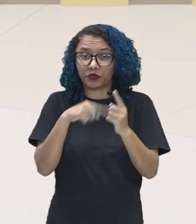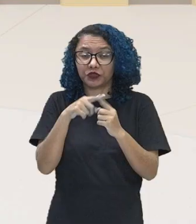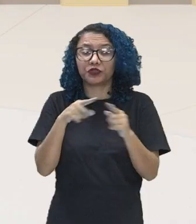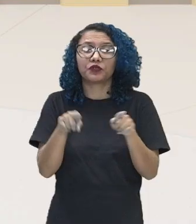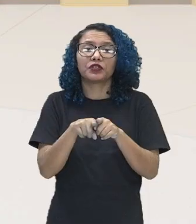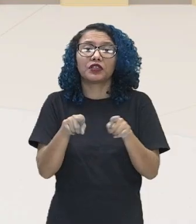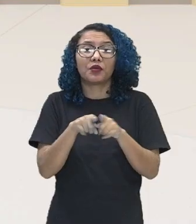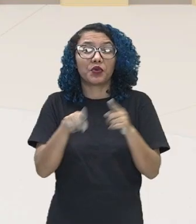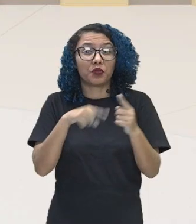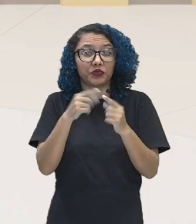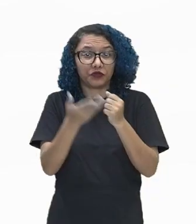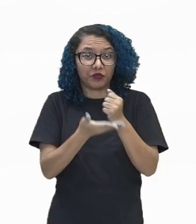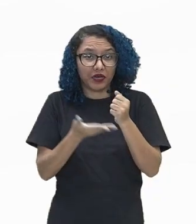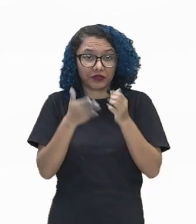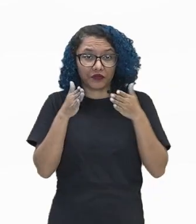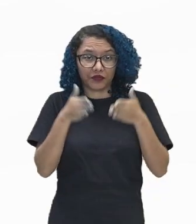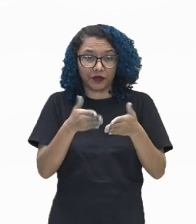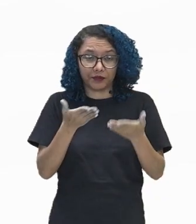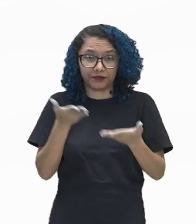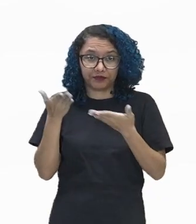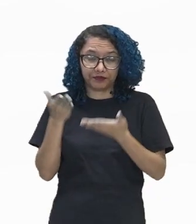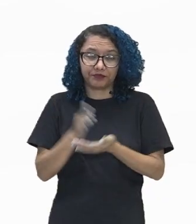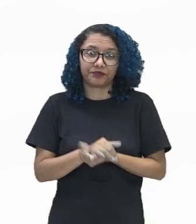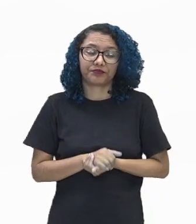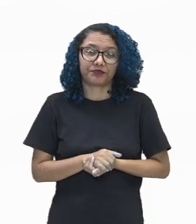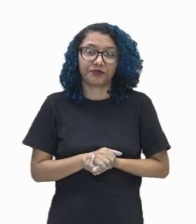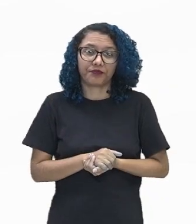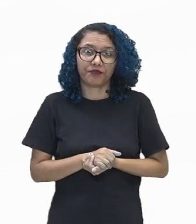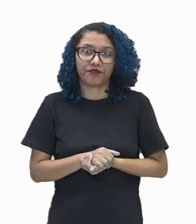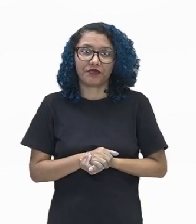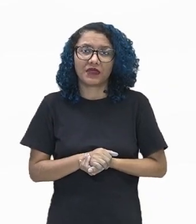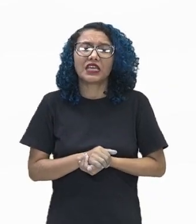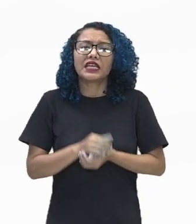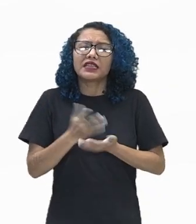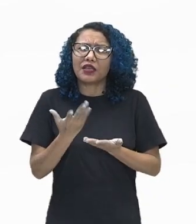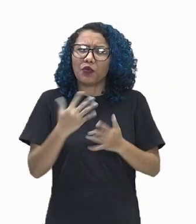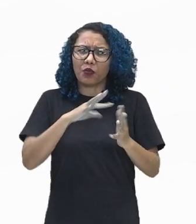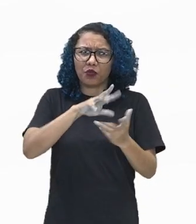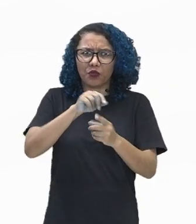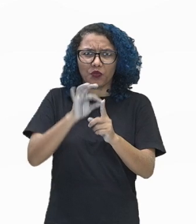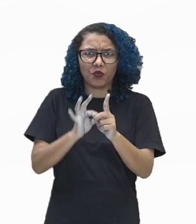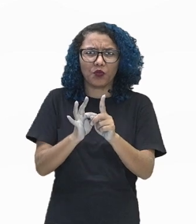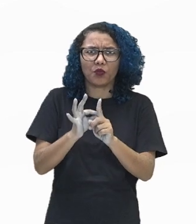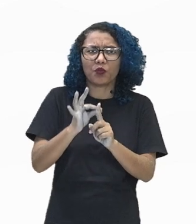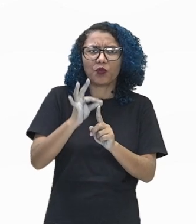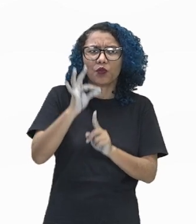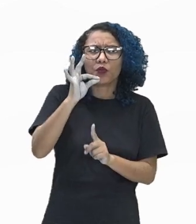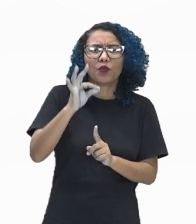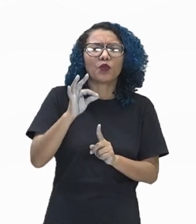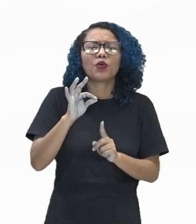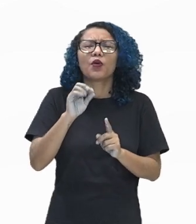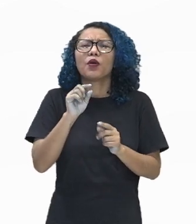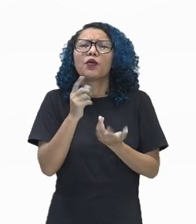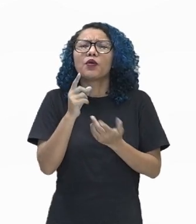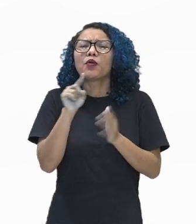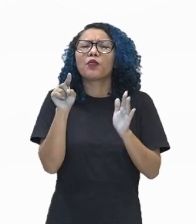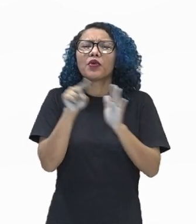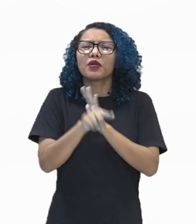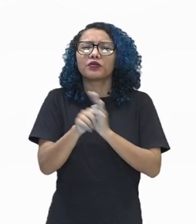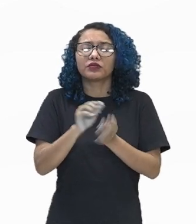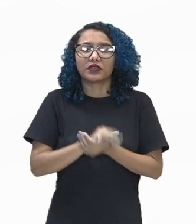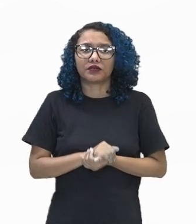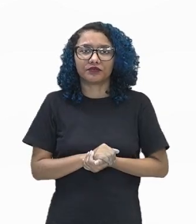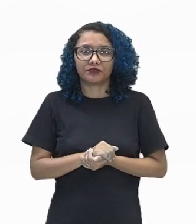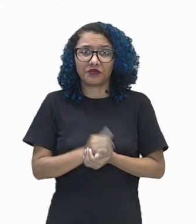Então, dê uma olhada. Quando a gente fala sobre aquecimento global, a pergunta é o quanto que isso